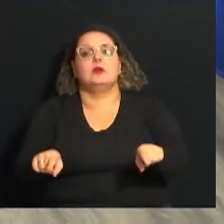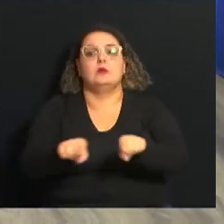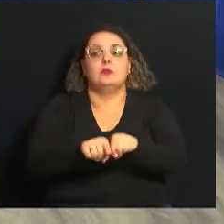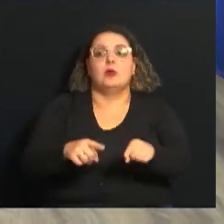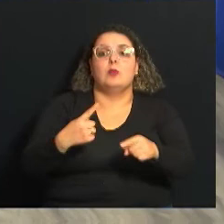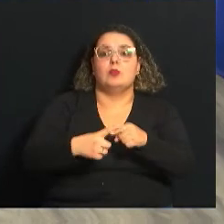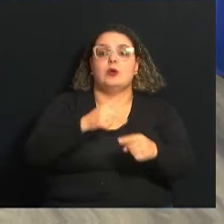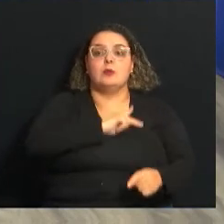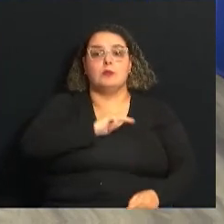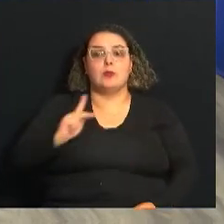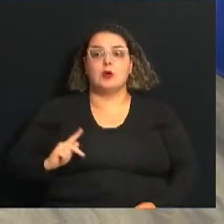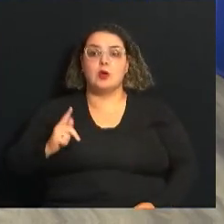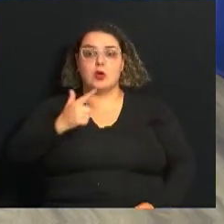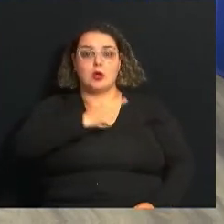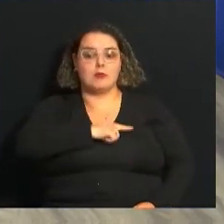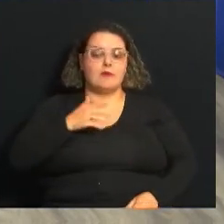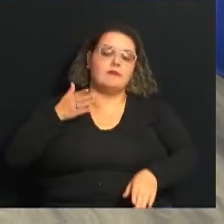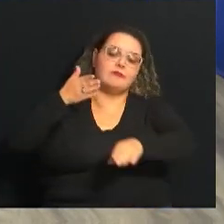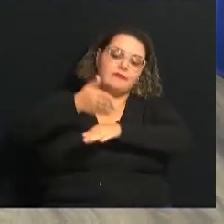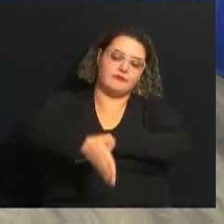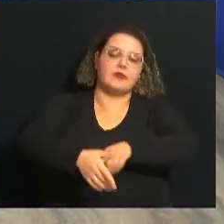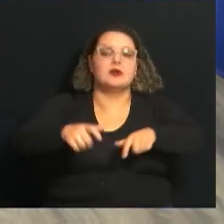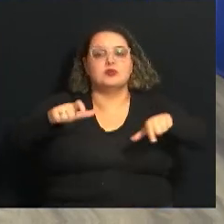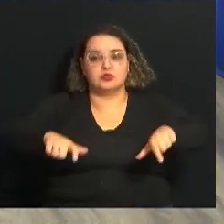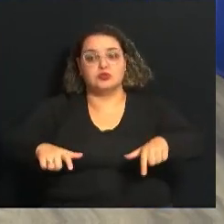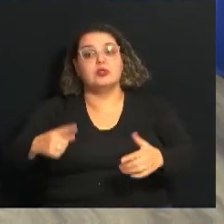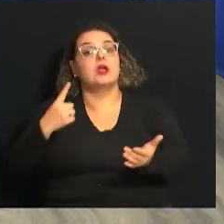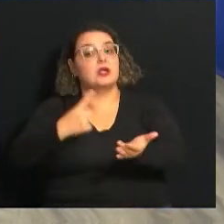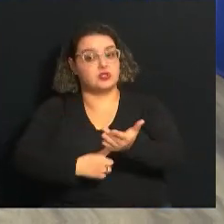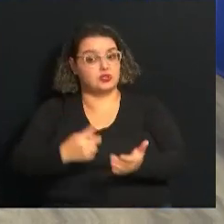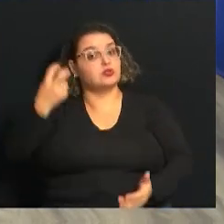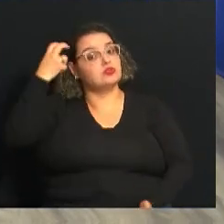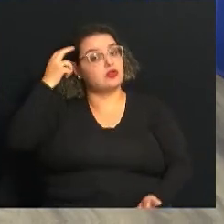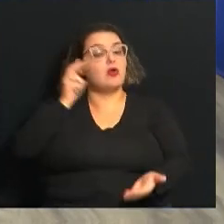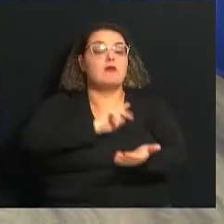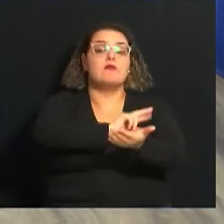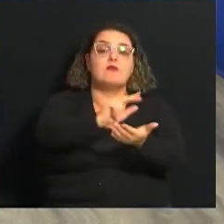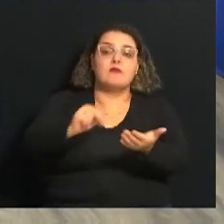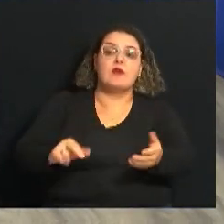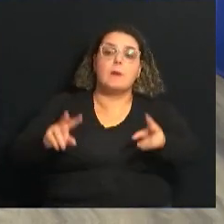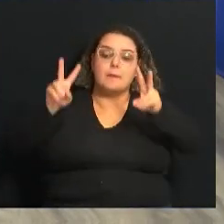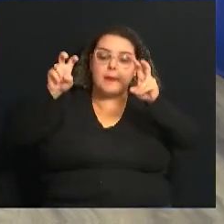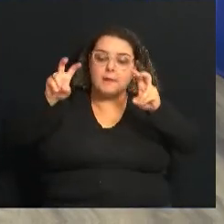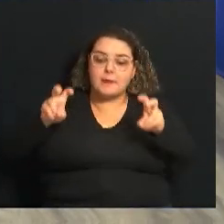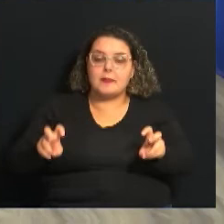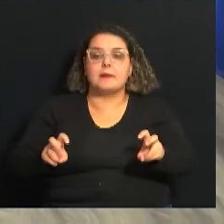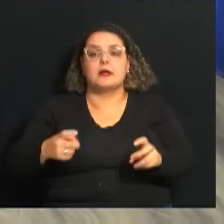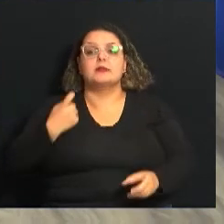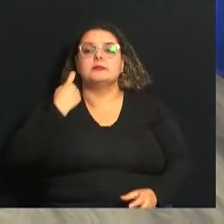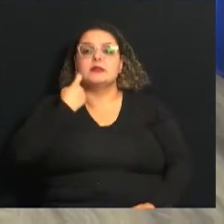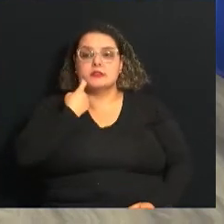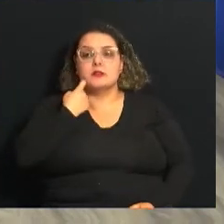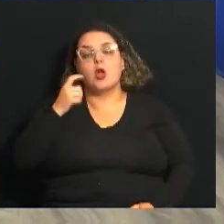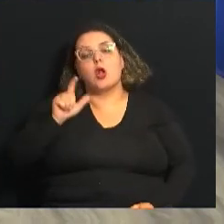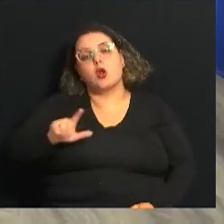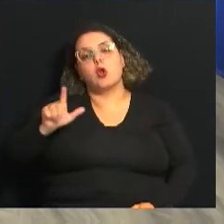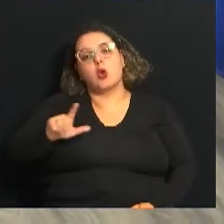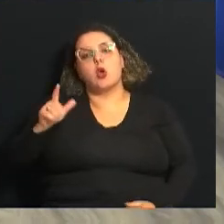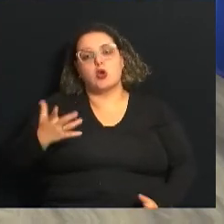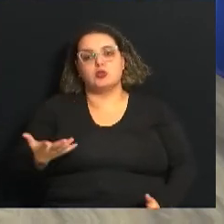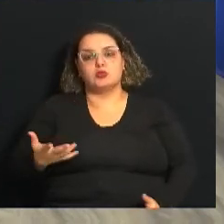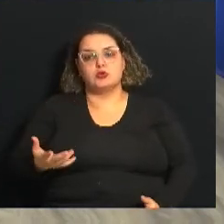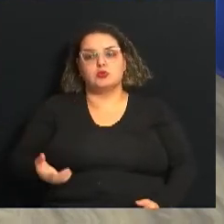Guarani entram em campo, tem a nossa agenda cultural, tem muitos assuntos para a gente poder abordar na sexta-feira. Claro, as informações aqui